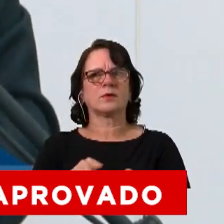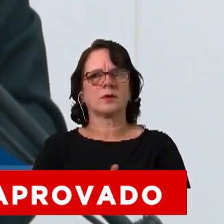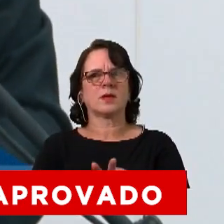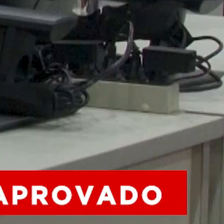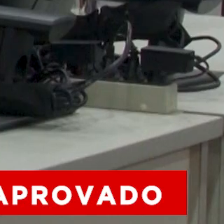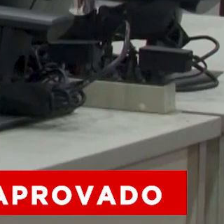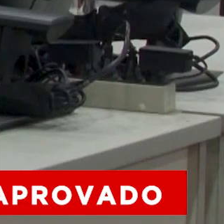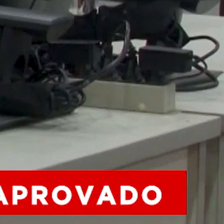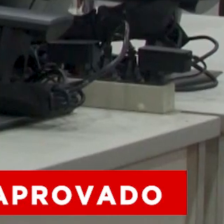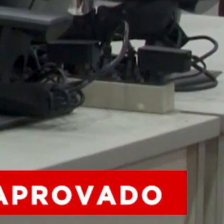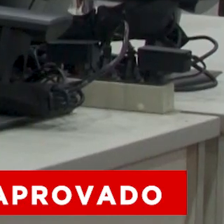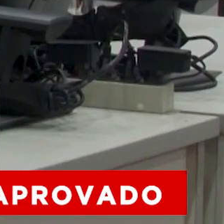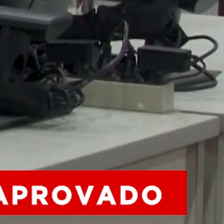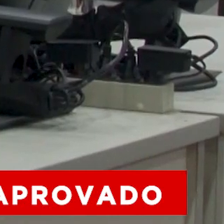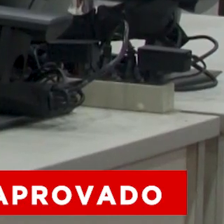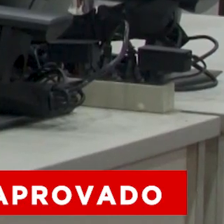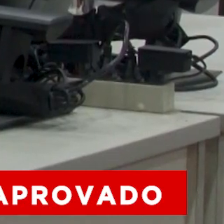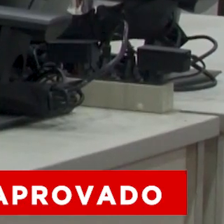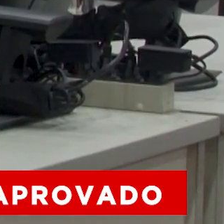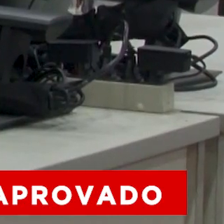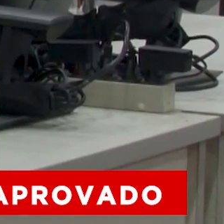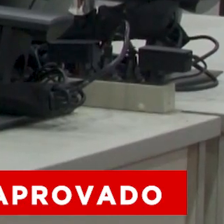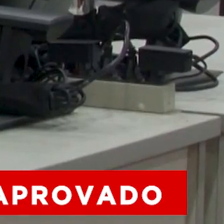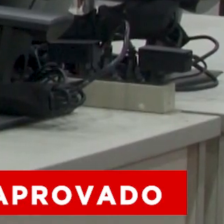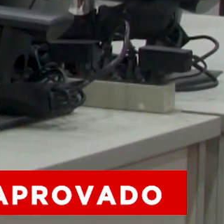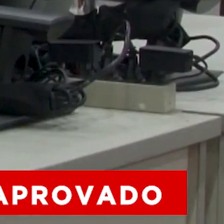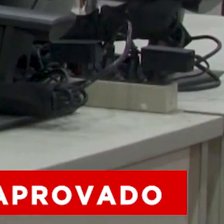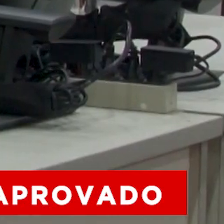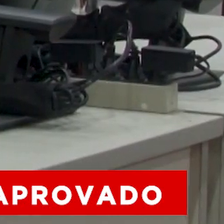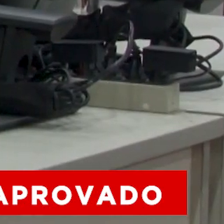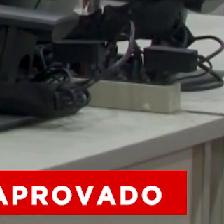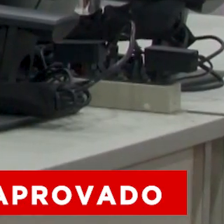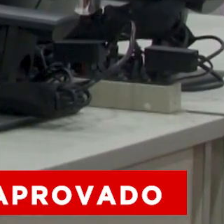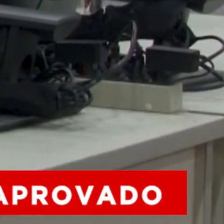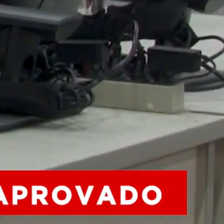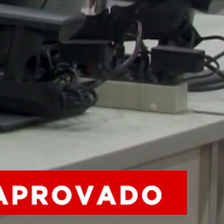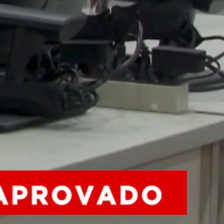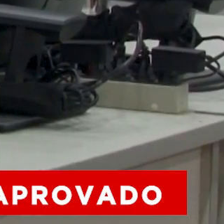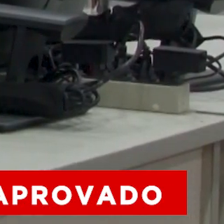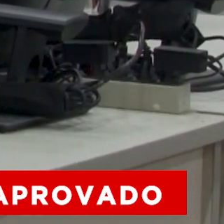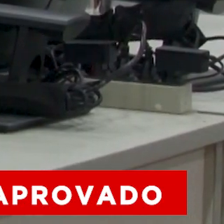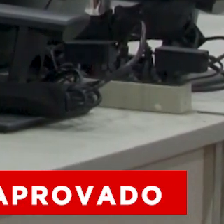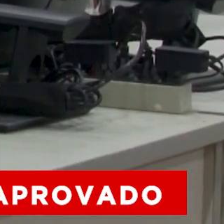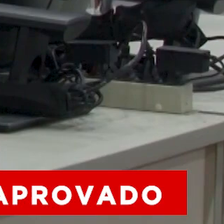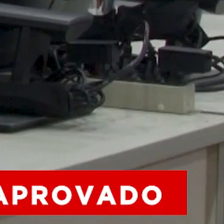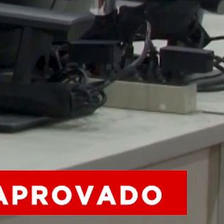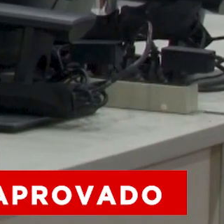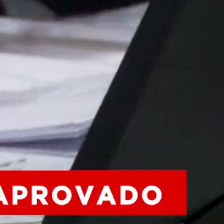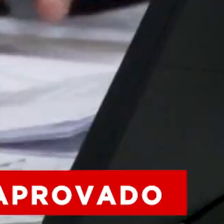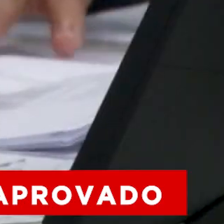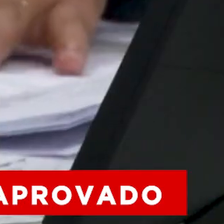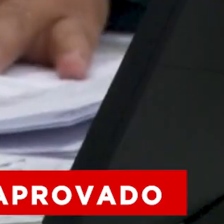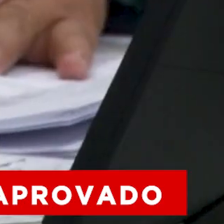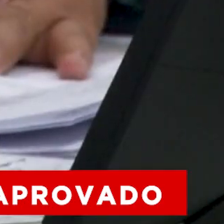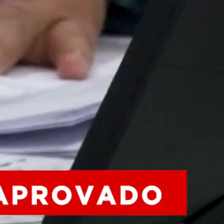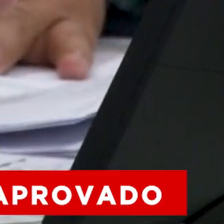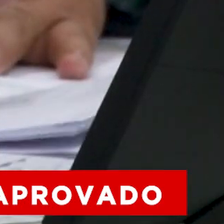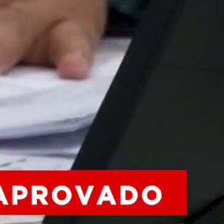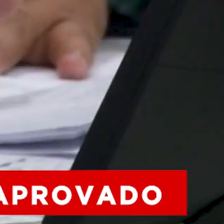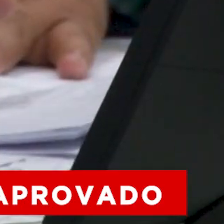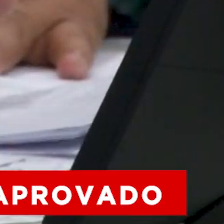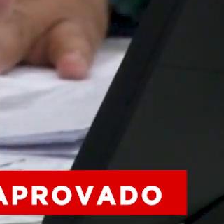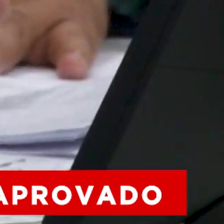não cumprir. Na ordem do dia, três itens estavam na pauta. O processo de autoria do Tribunal de Contas do Estado de São